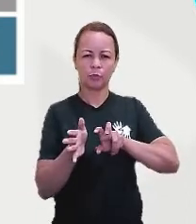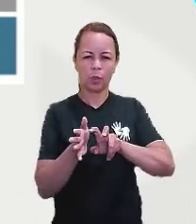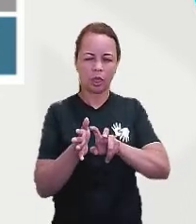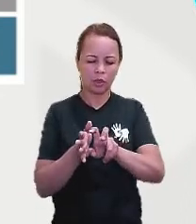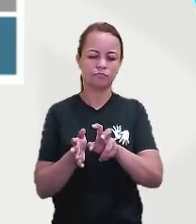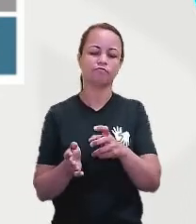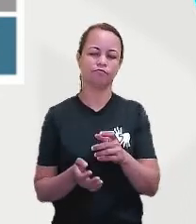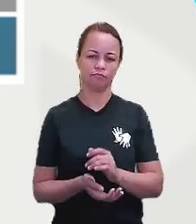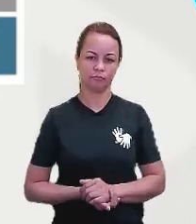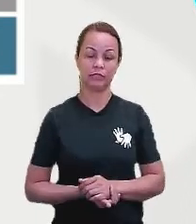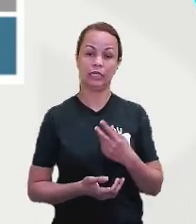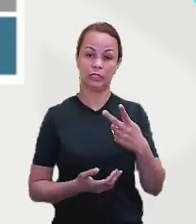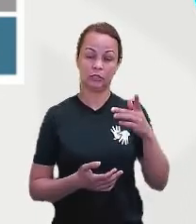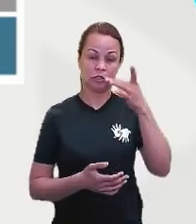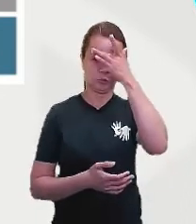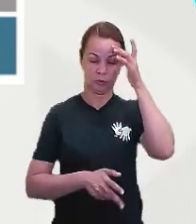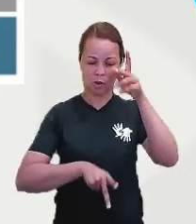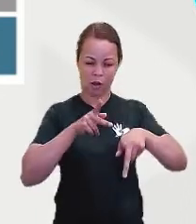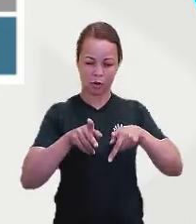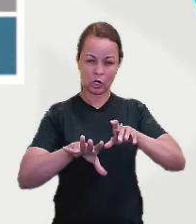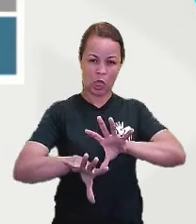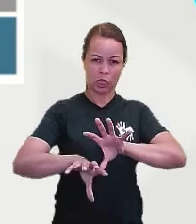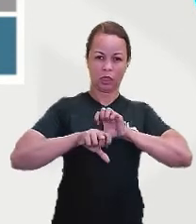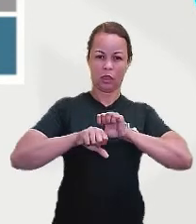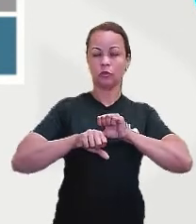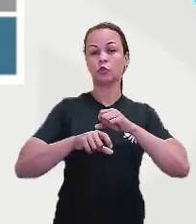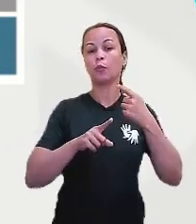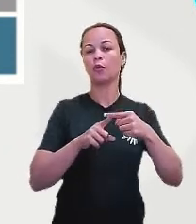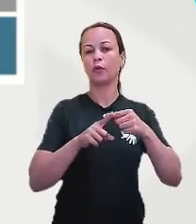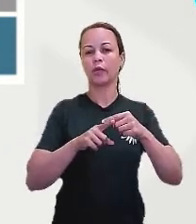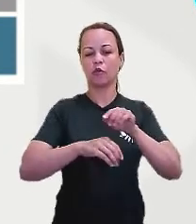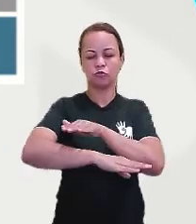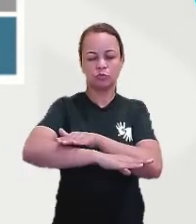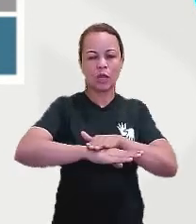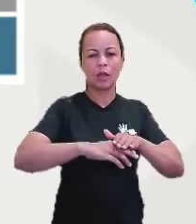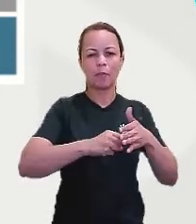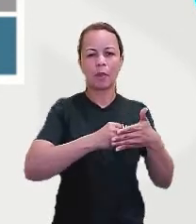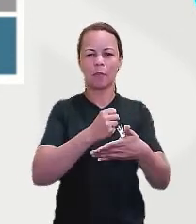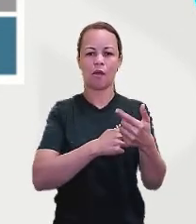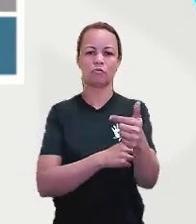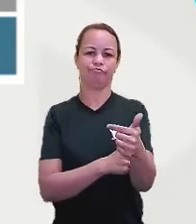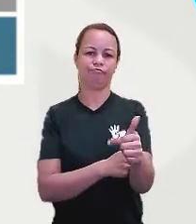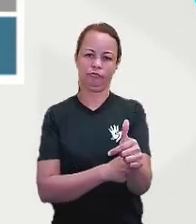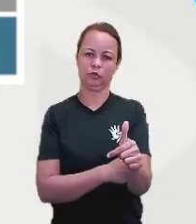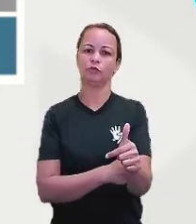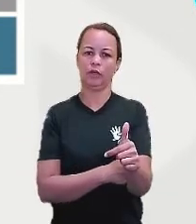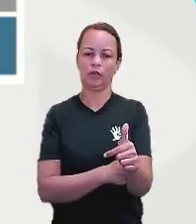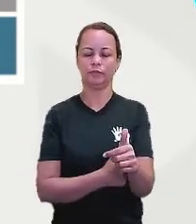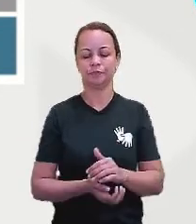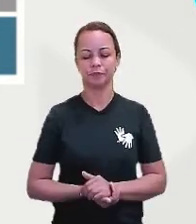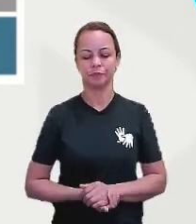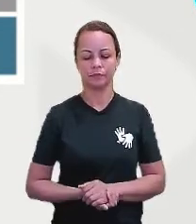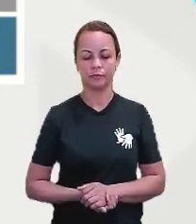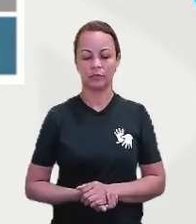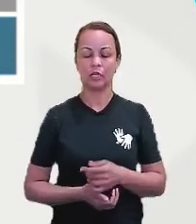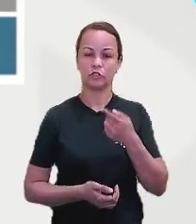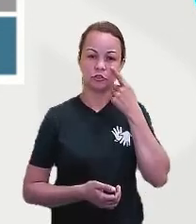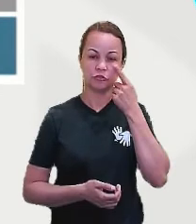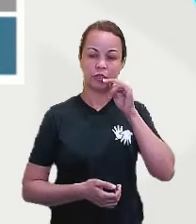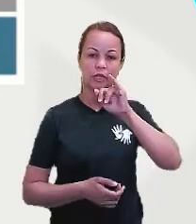nossa população por falta de saneamento básico. Então, quando a gente vai observar a tabelinha, a gente vai ver que no mês de janeiro, mais